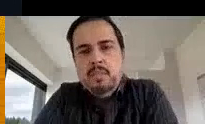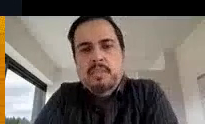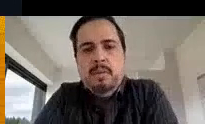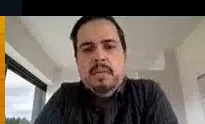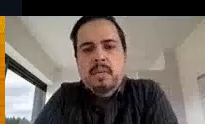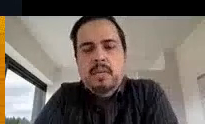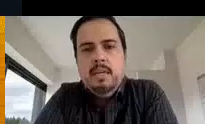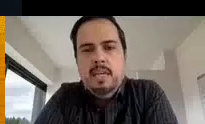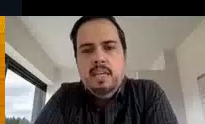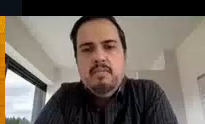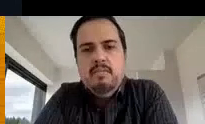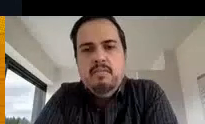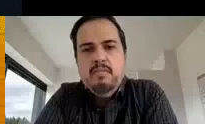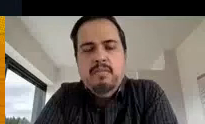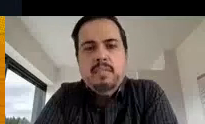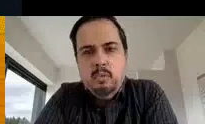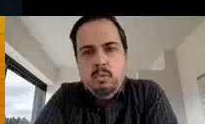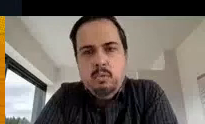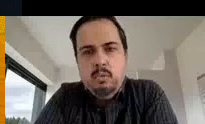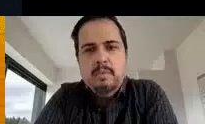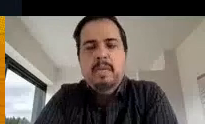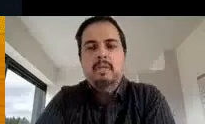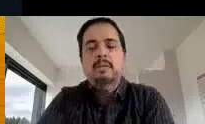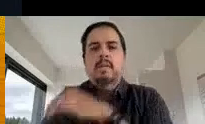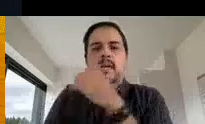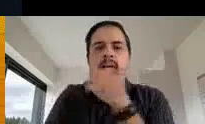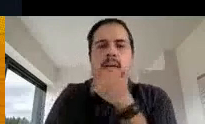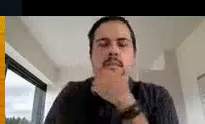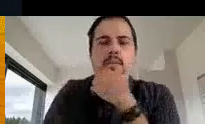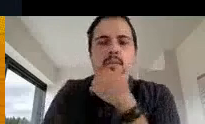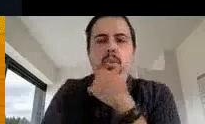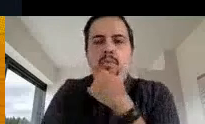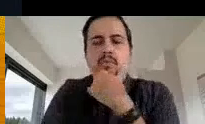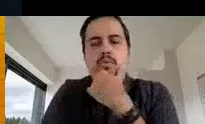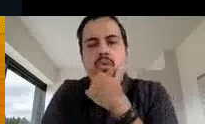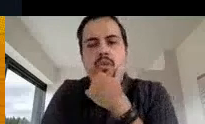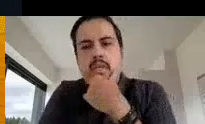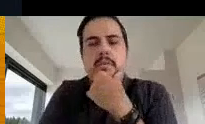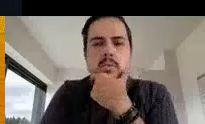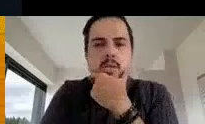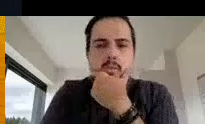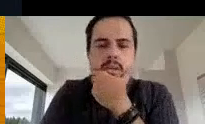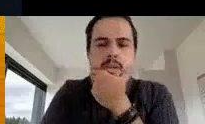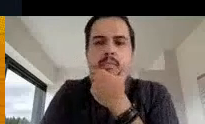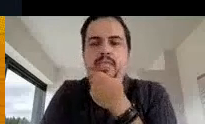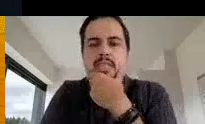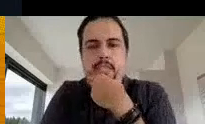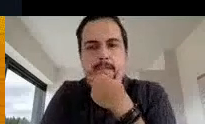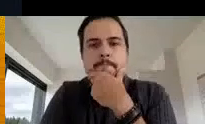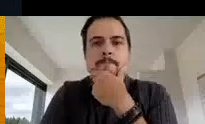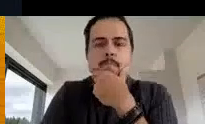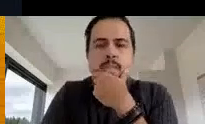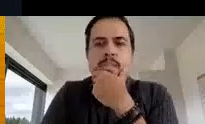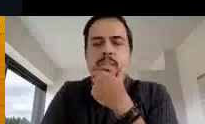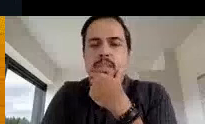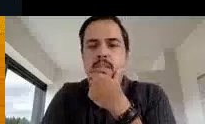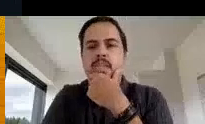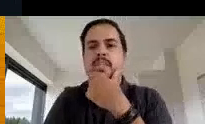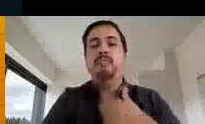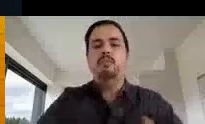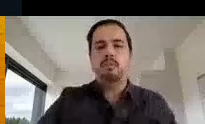imbecis, mas tem muita gente também que envelheceu e não ficou sábia. É, a pessoa não usou a experiência, a pessoa não teve uma